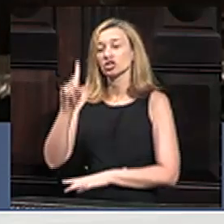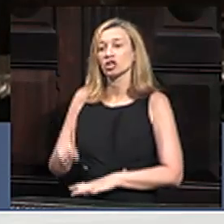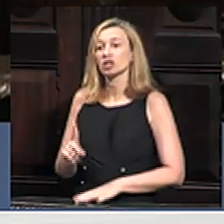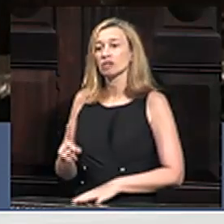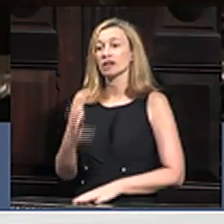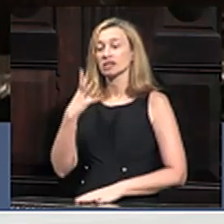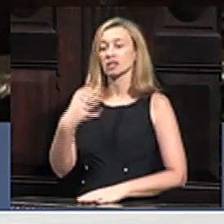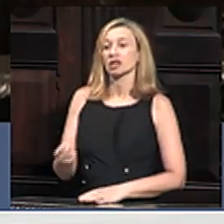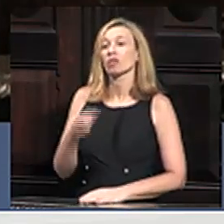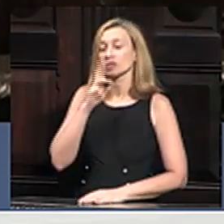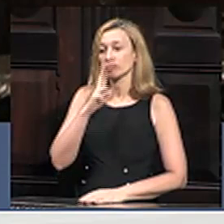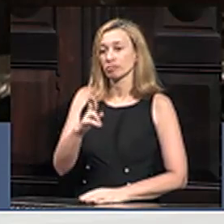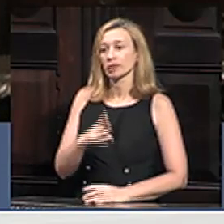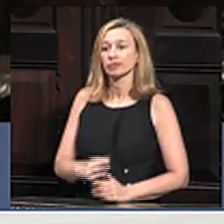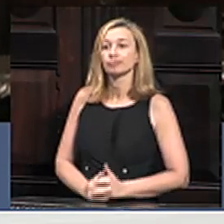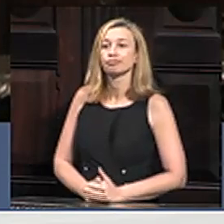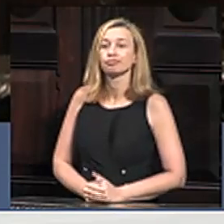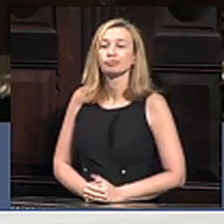resultado.